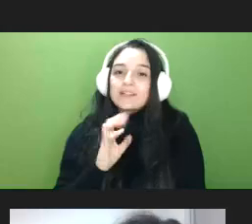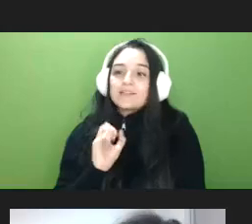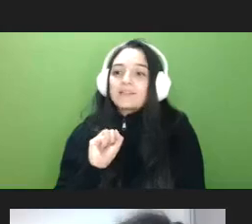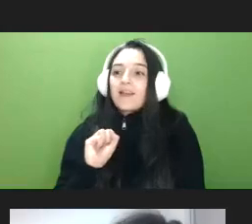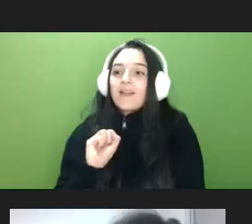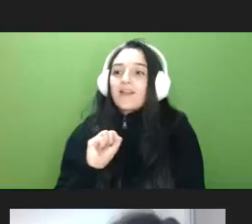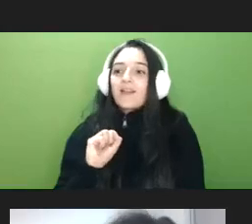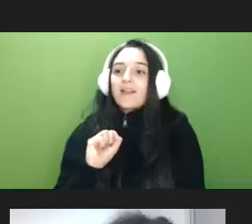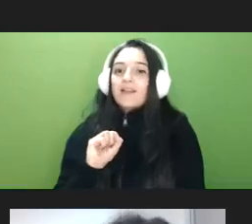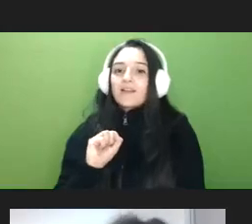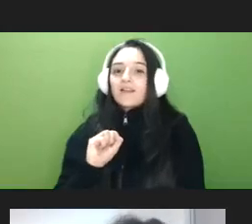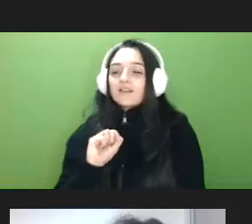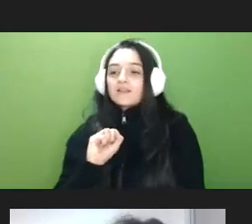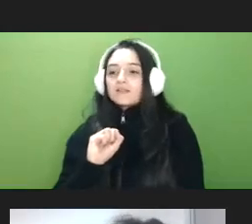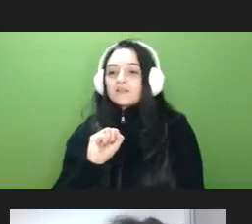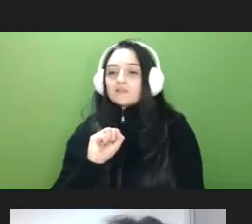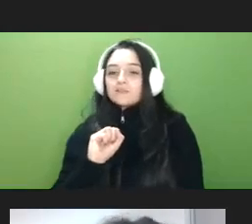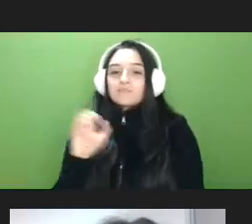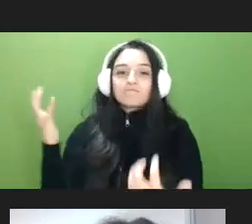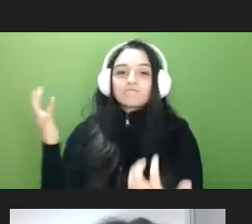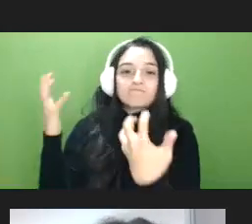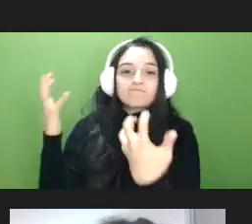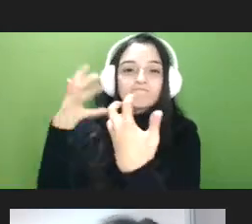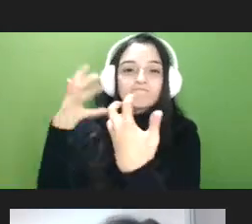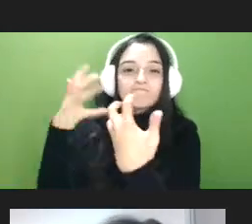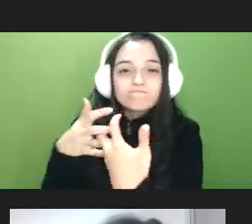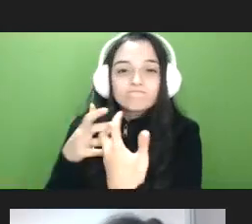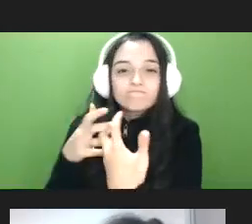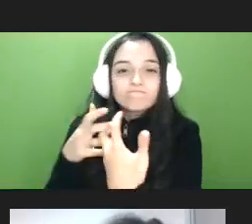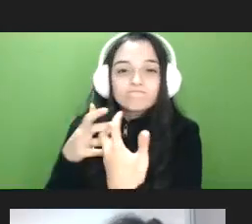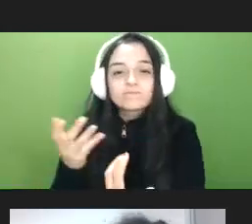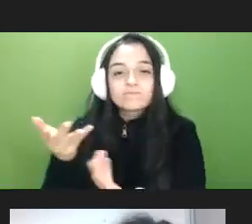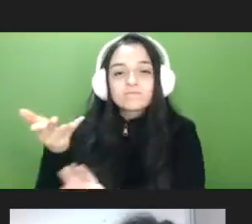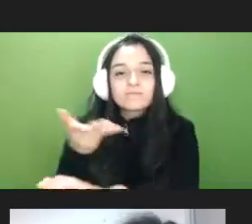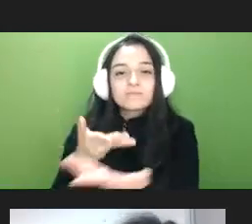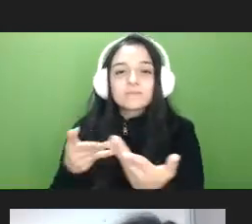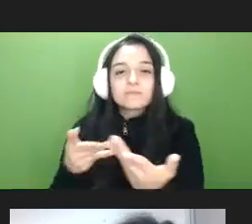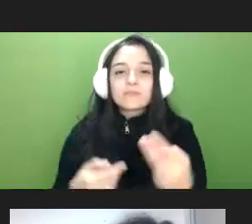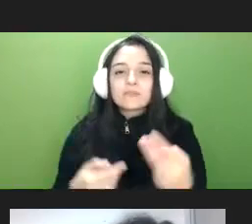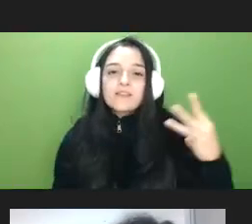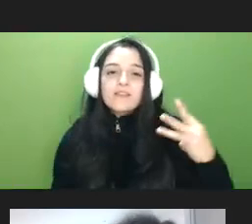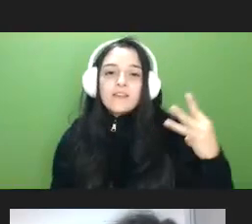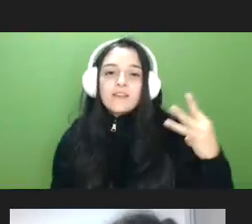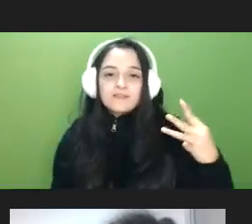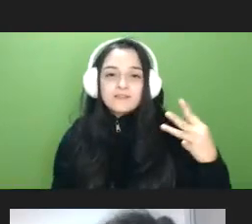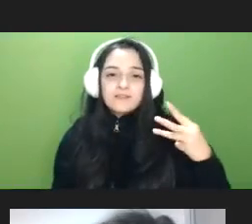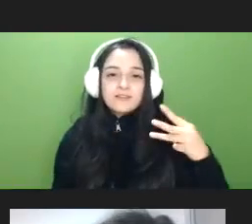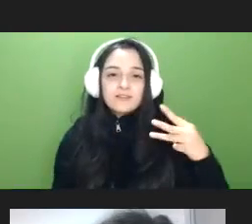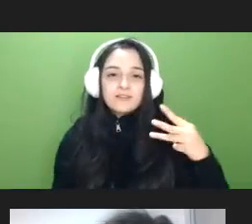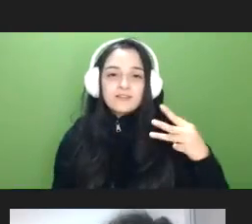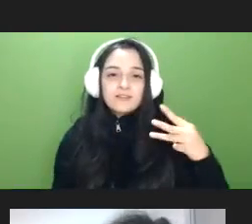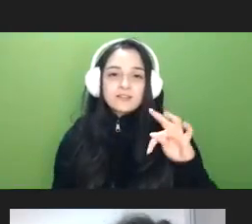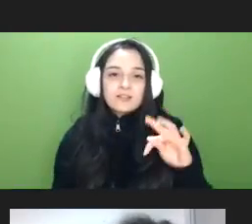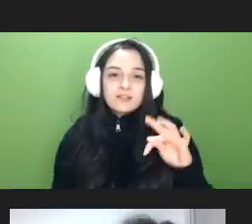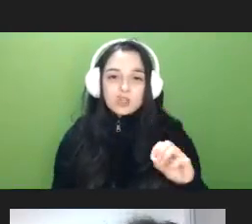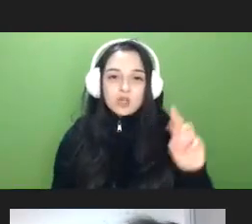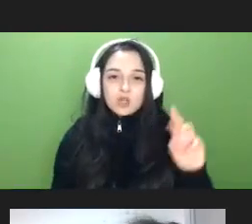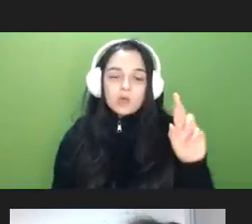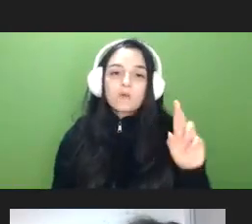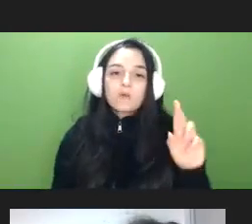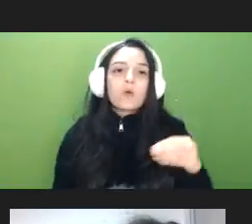uma melhor aproximação à realidade do terceiro setor, das organizações de sociedade